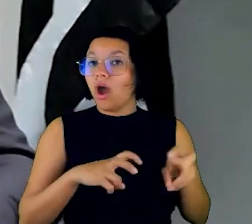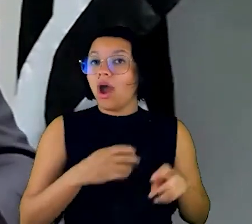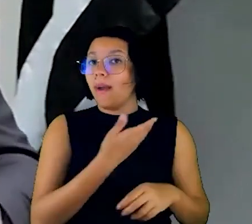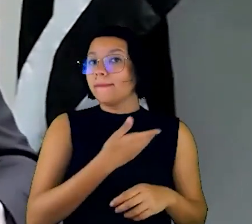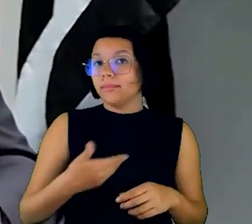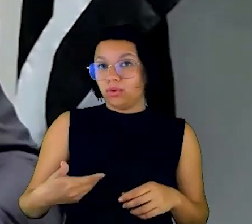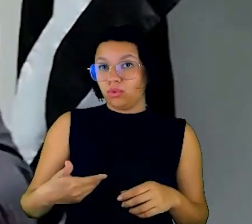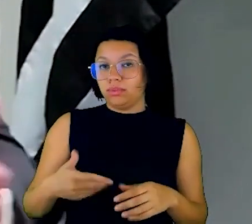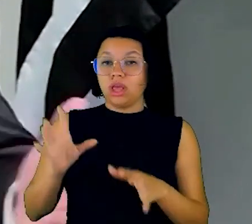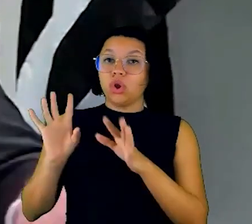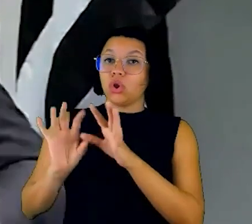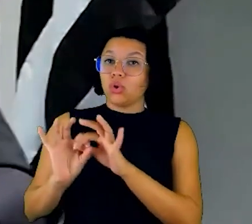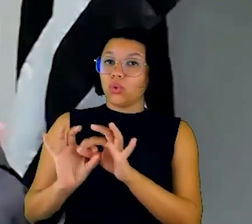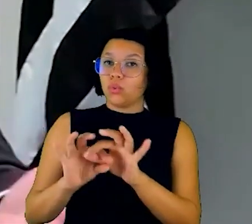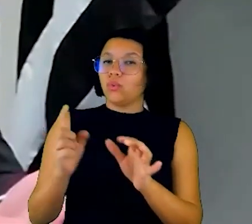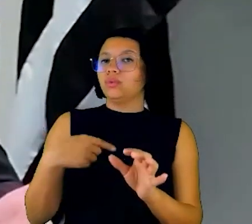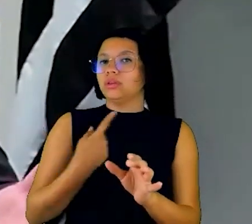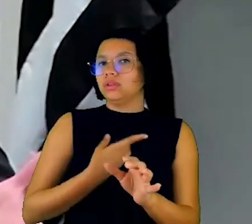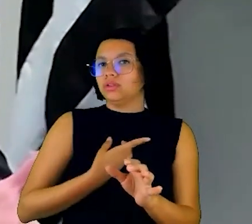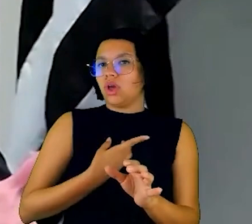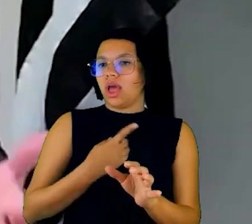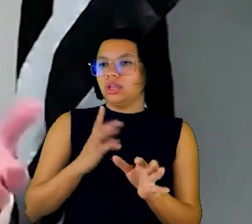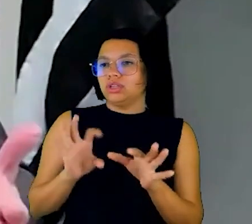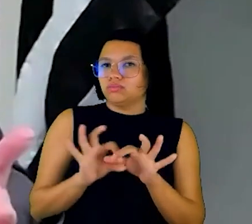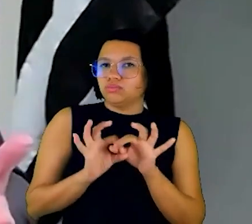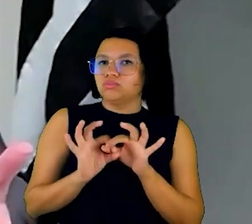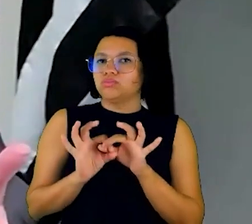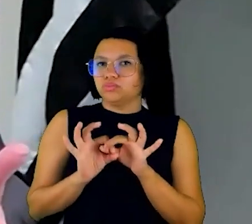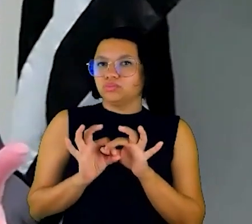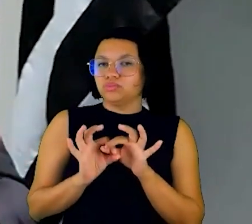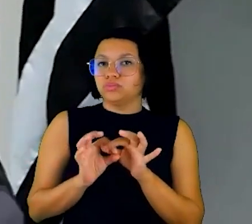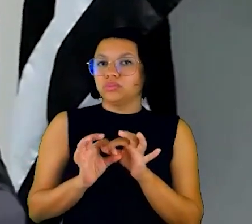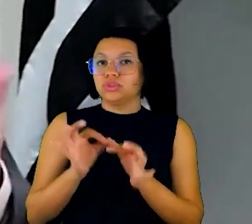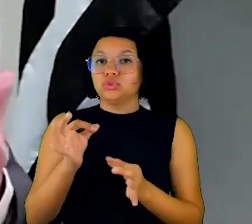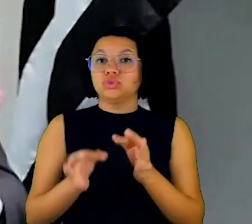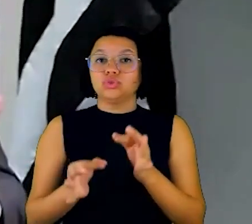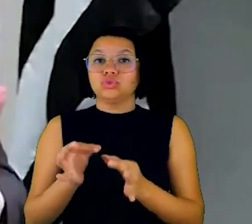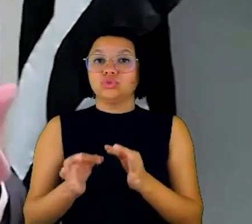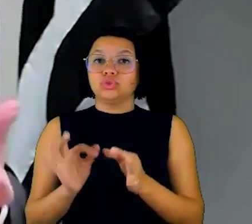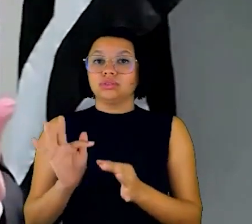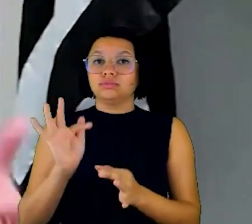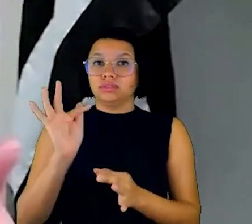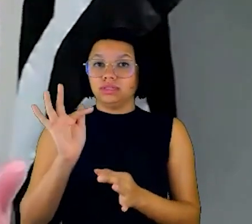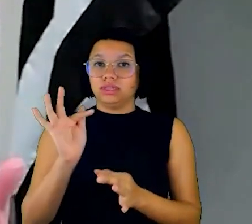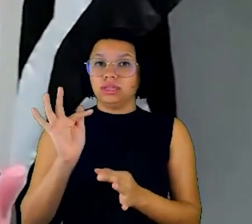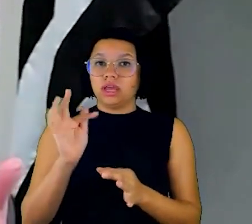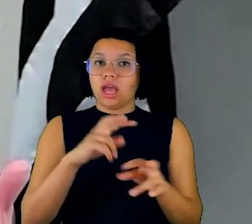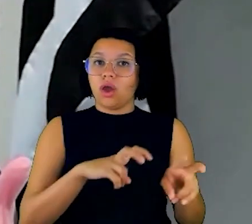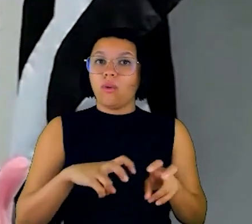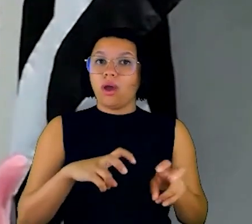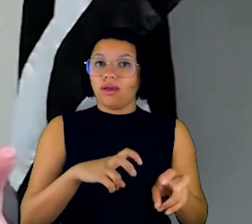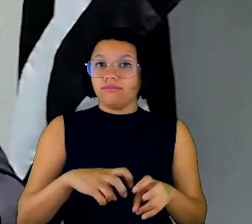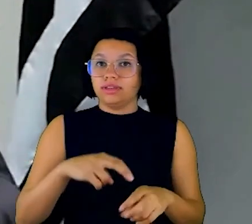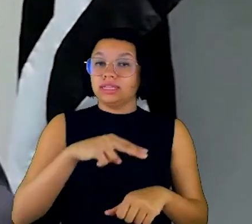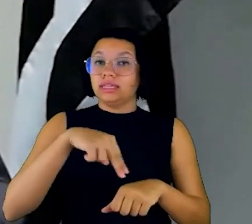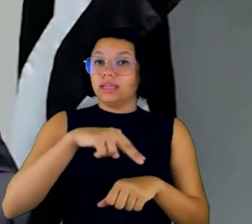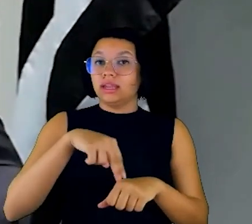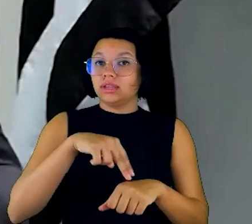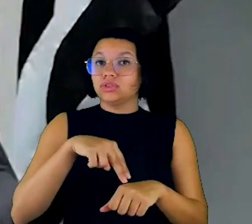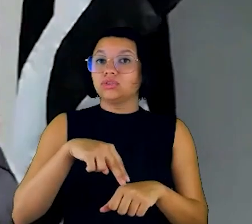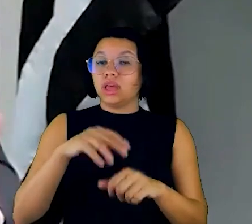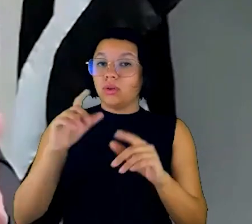E, no contexto em que nós estamos aqui amarrados na Justiça Federal, a Fazenda Nacional, que é a que nos